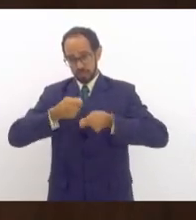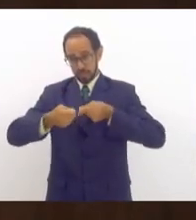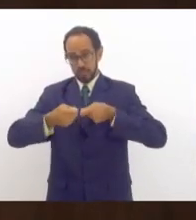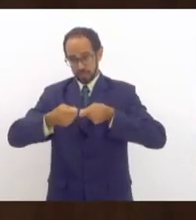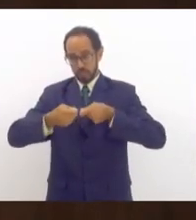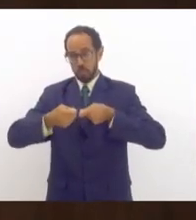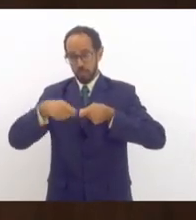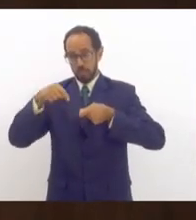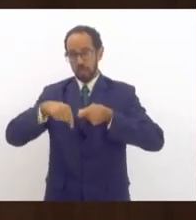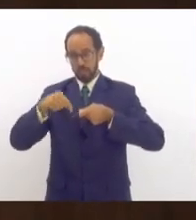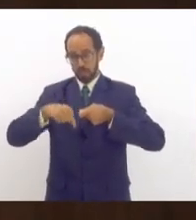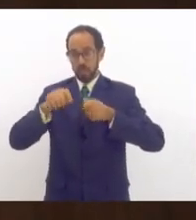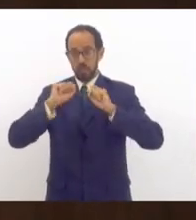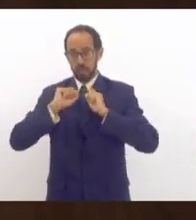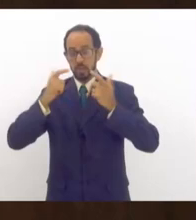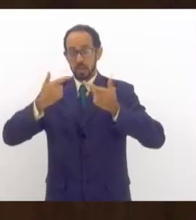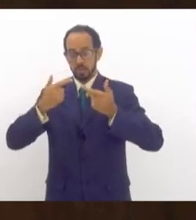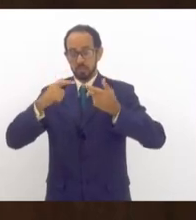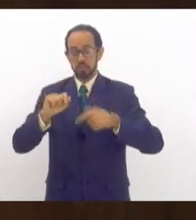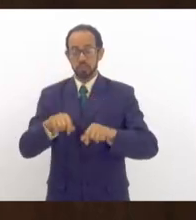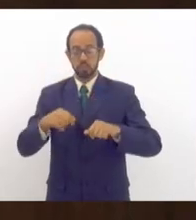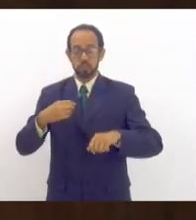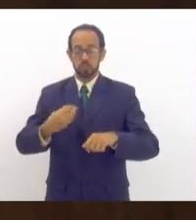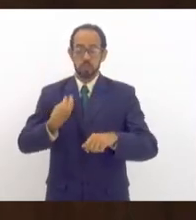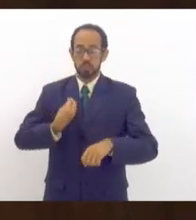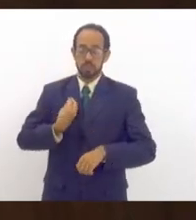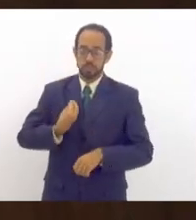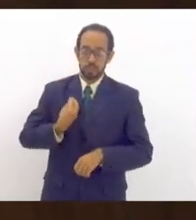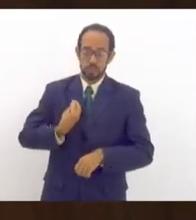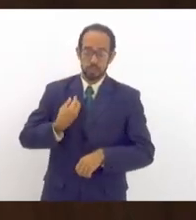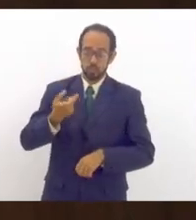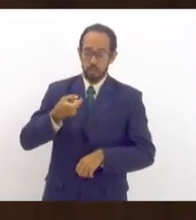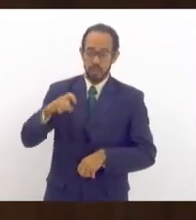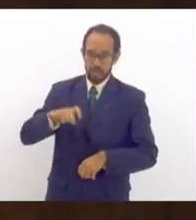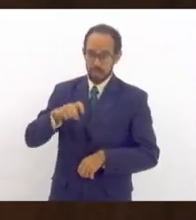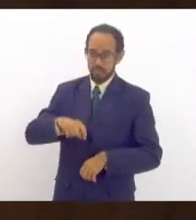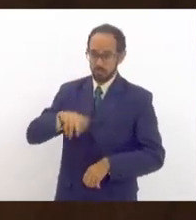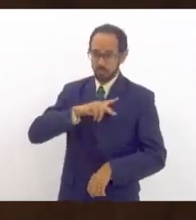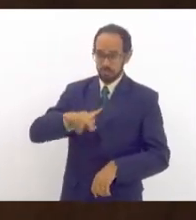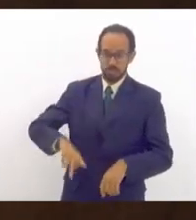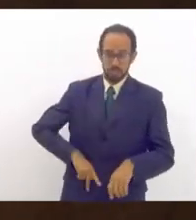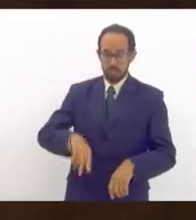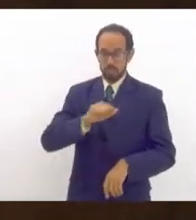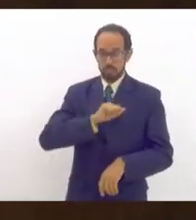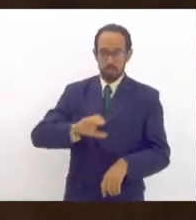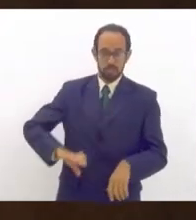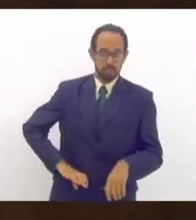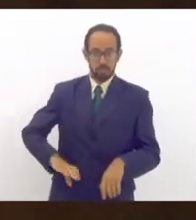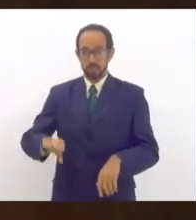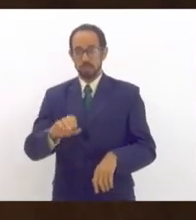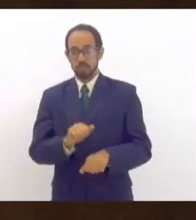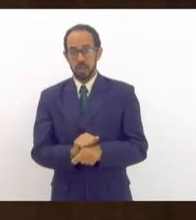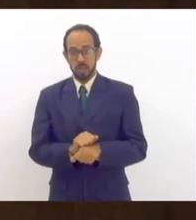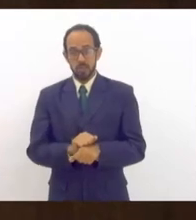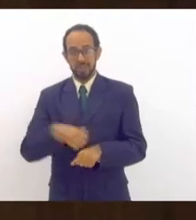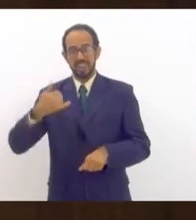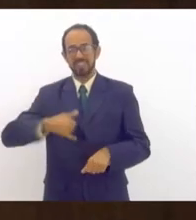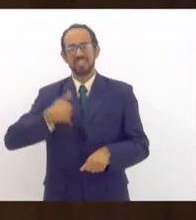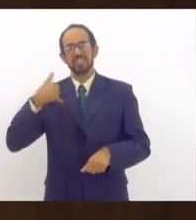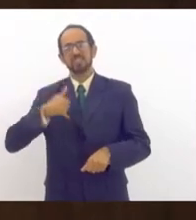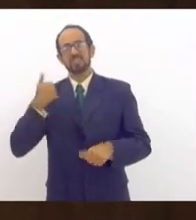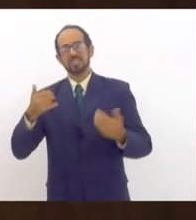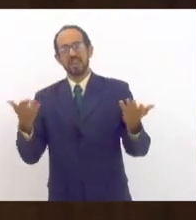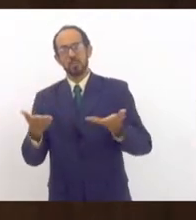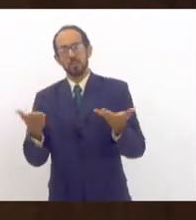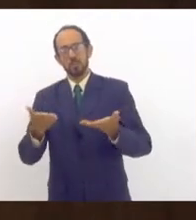nessa casa com a presença do ex-presidente André Siciliano que faz anos hoje nosso abraço a